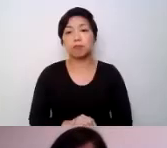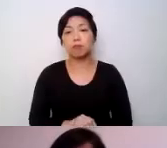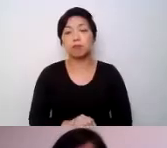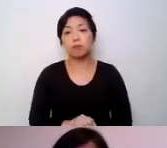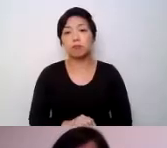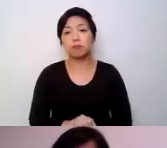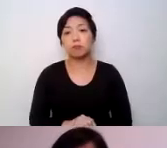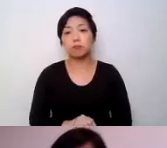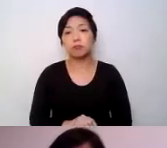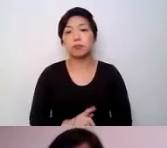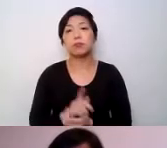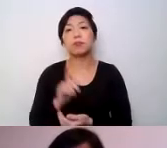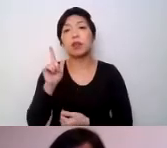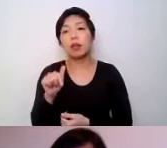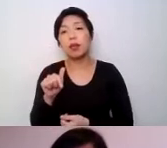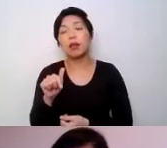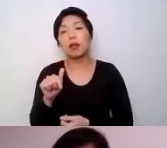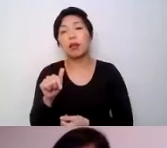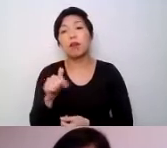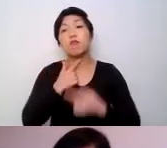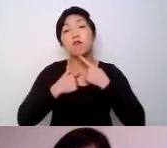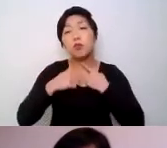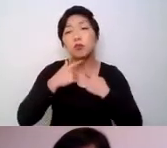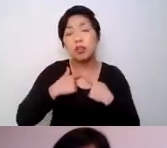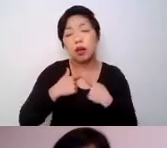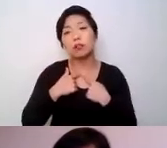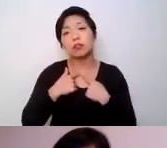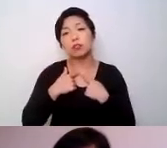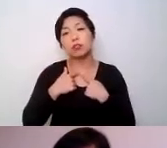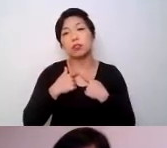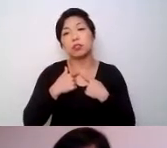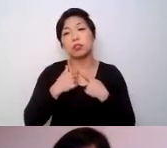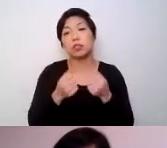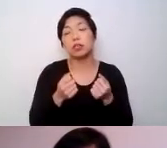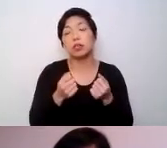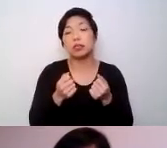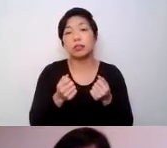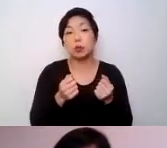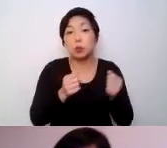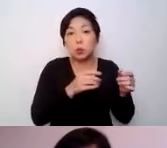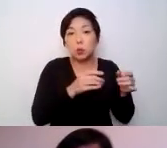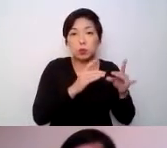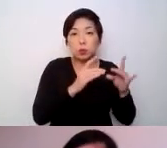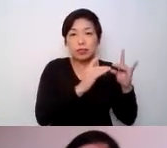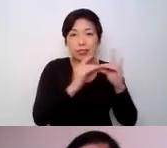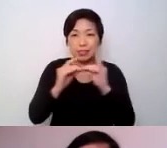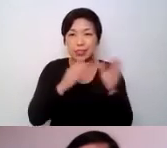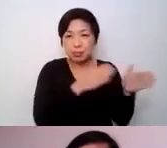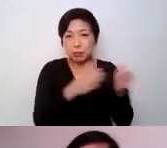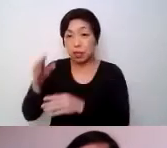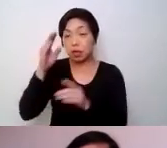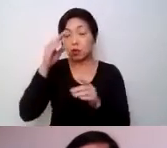vontade de fazer com que esses cemitérios passem para a concessão privada e isso